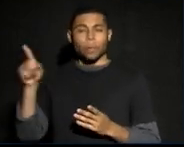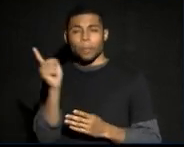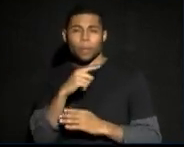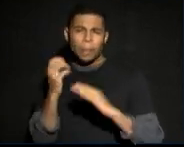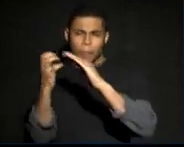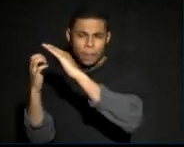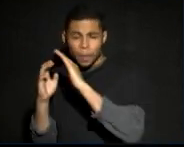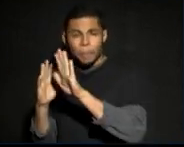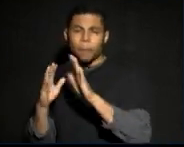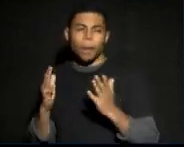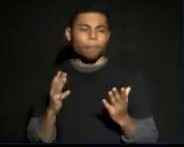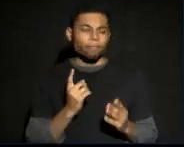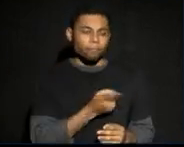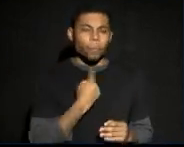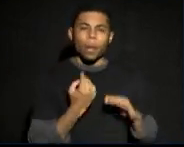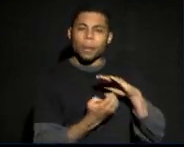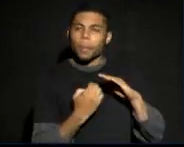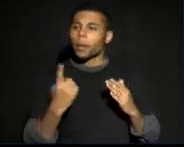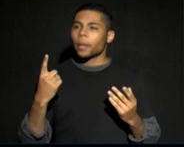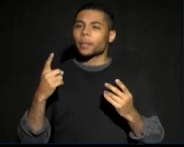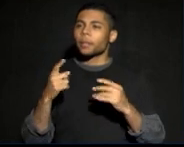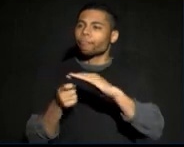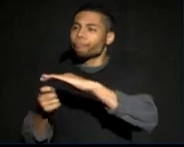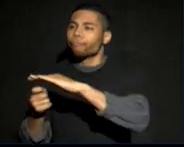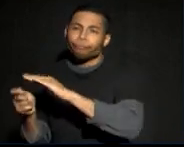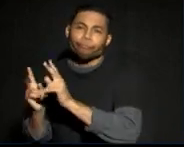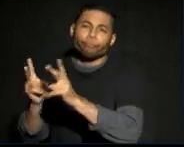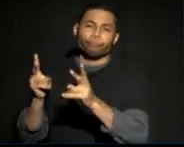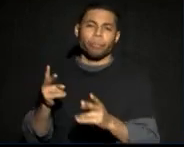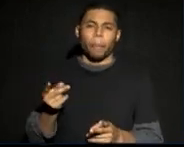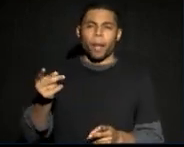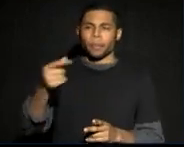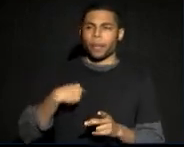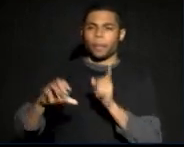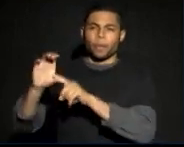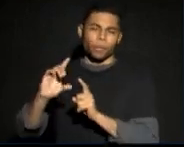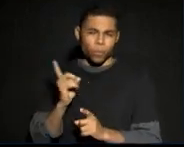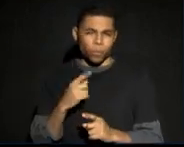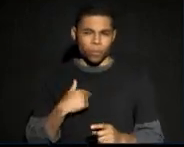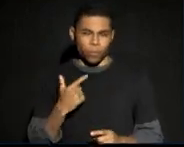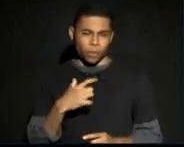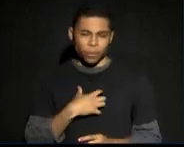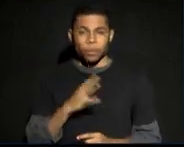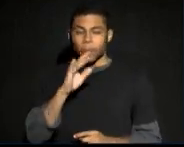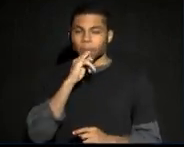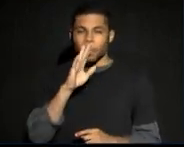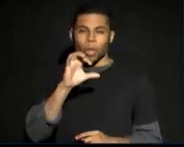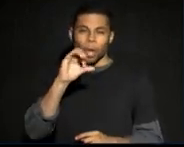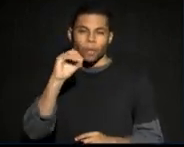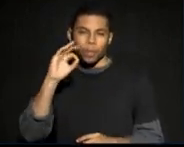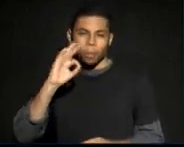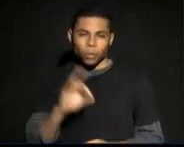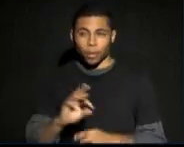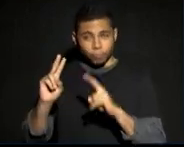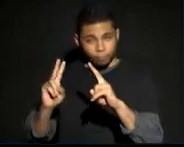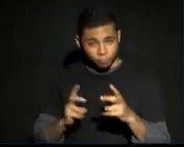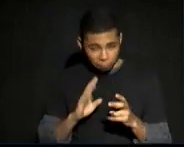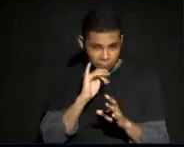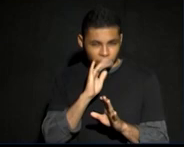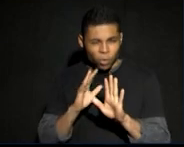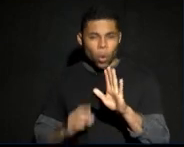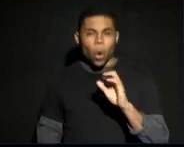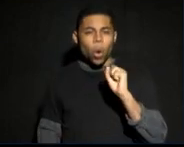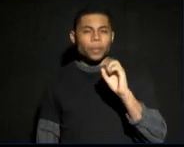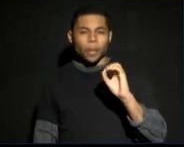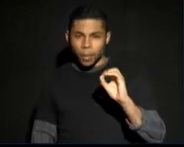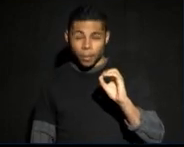geridos mas não faz sentido por um banco para ficar especulando e bolso mas imagina pessoal se a gente pegar 10 por cento desse recurso Eu tenho esse sonho pegar desses